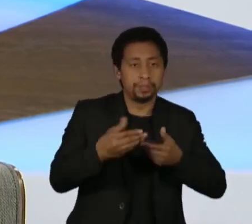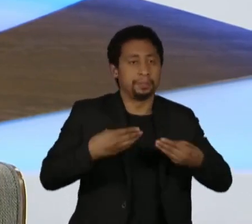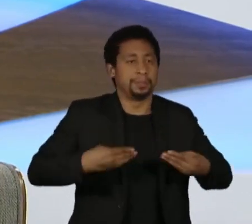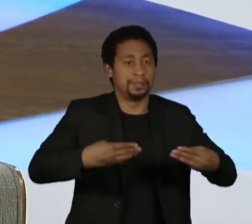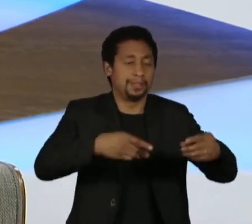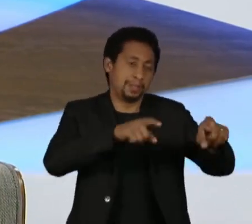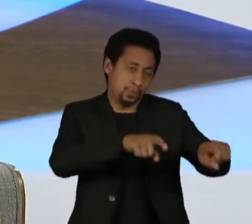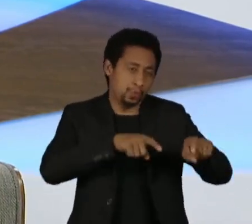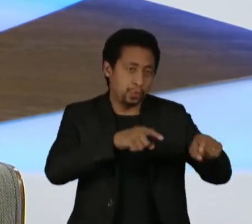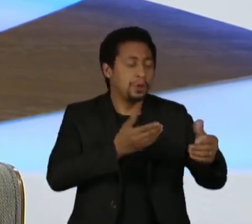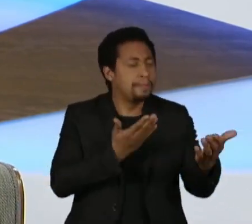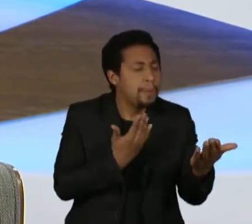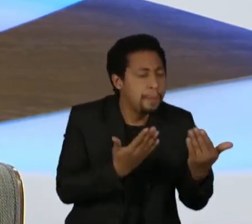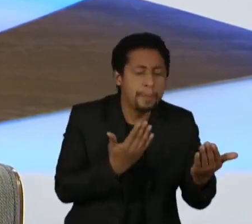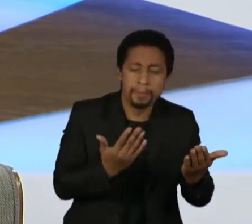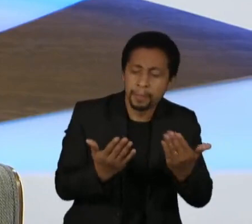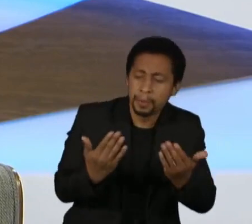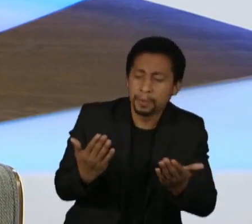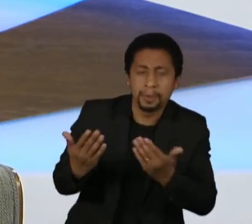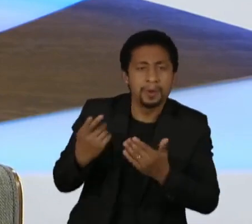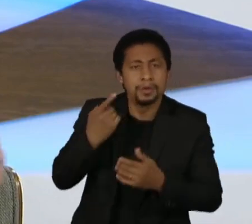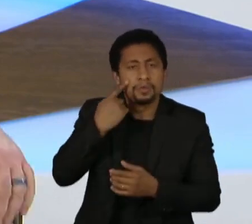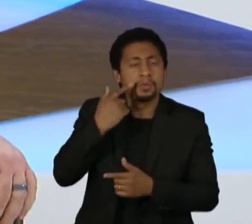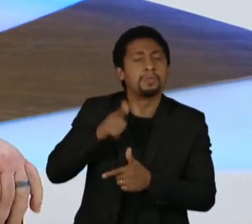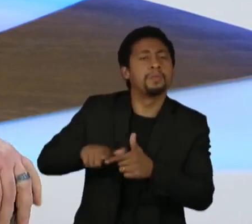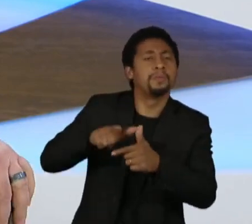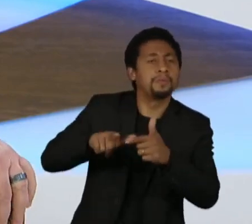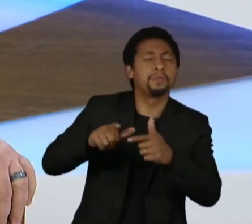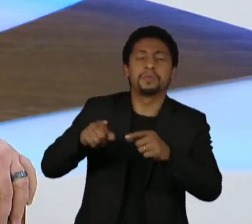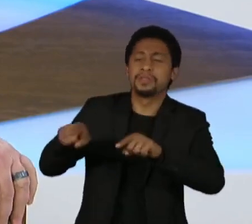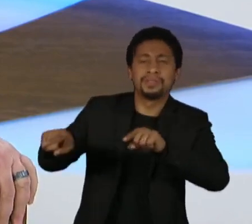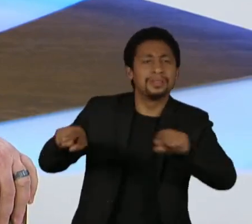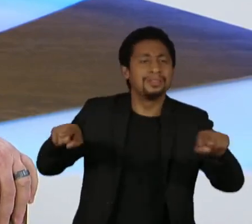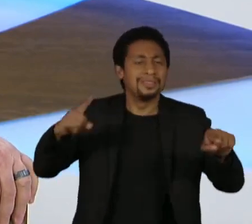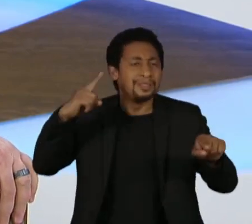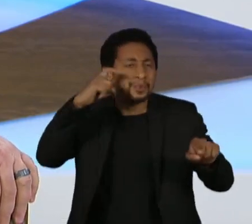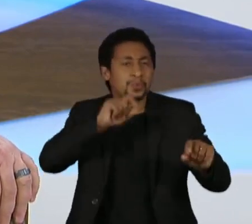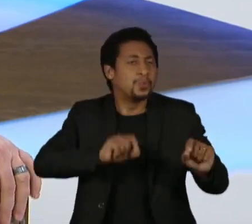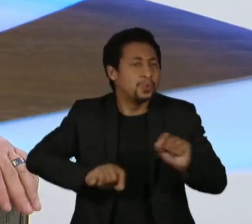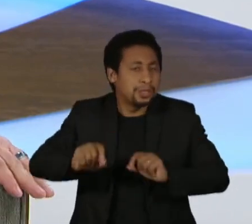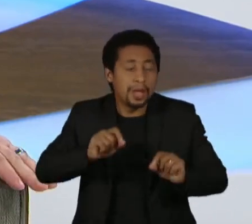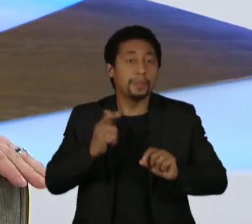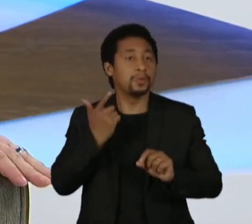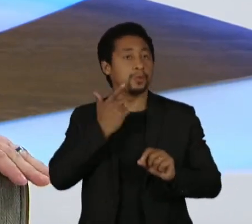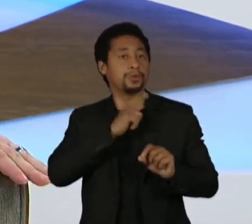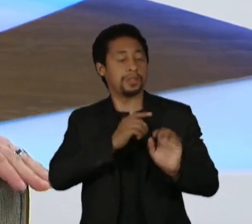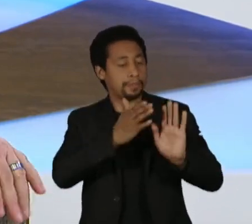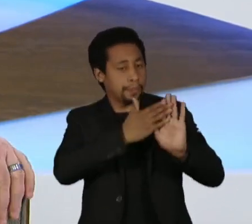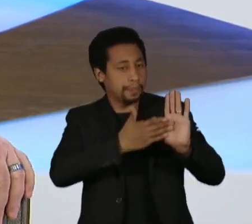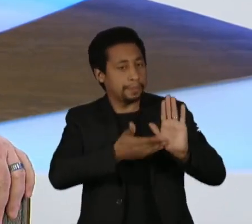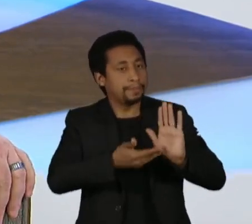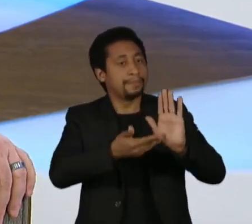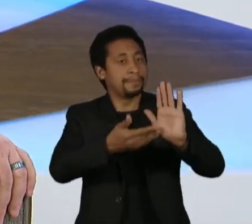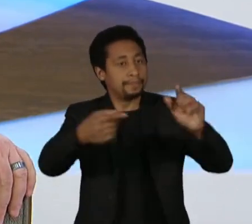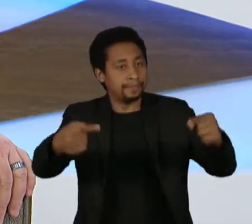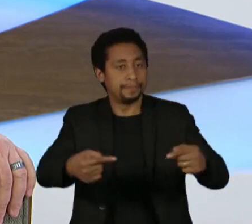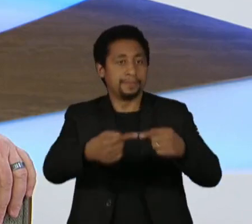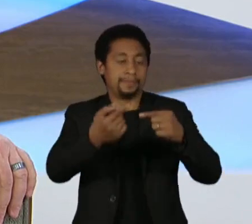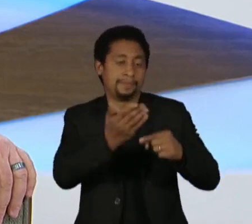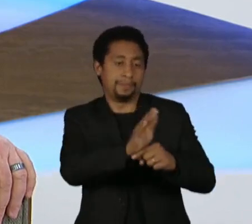sabendo seus problemas as dificuldades para que a gente possa buscar soluções e políticas públicas que venham atender os setores